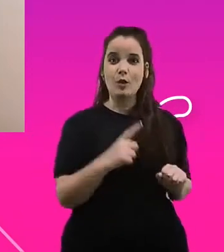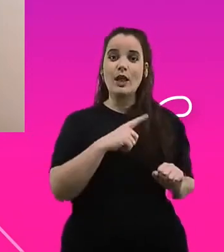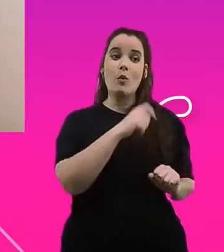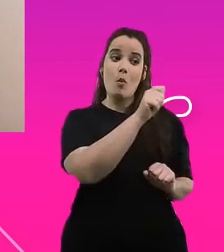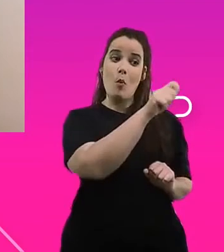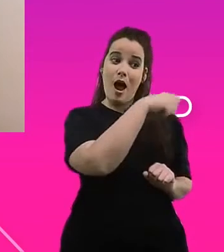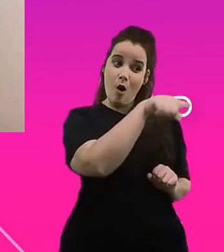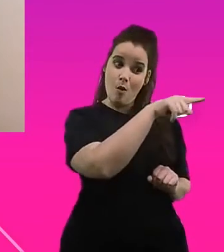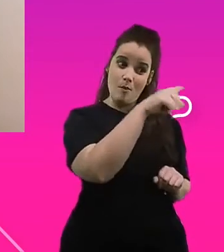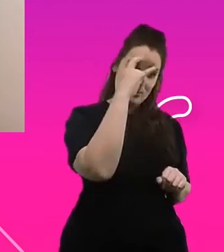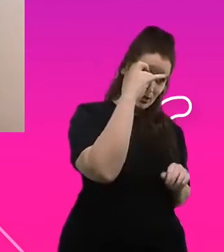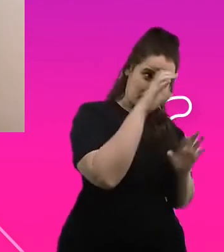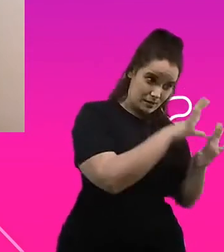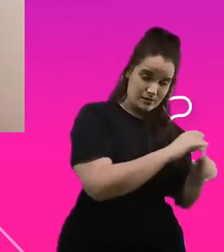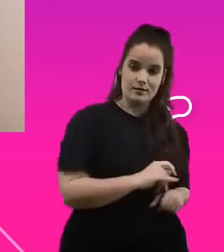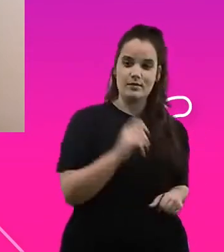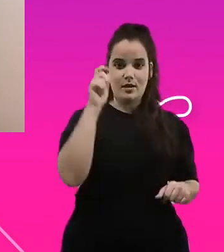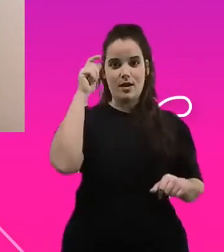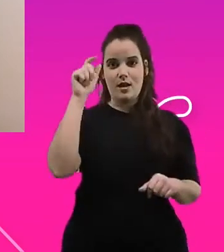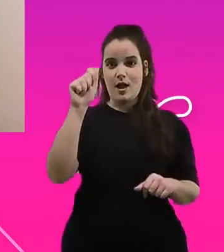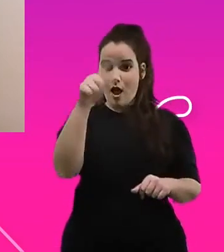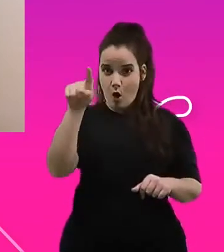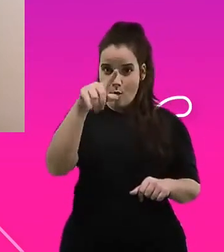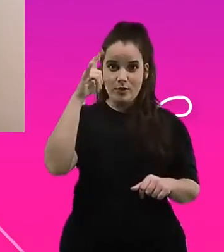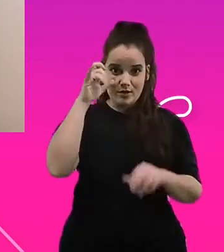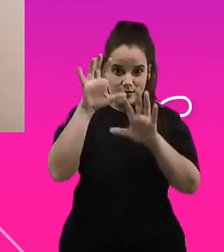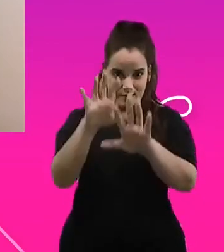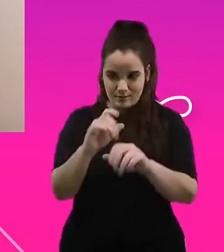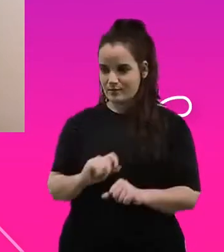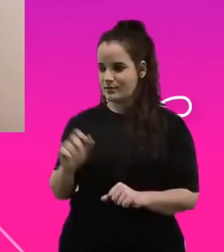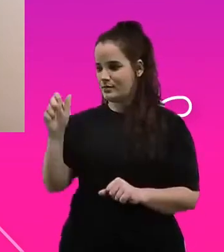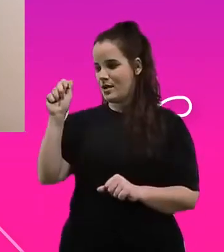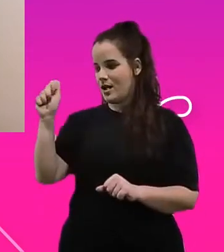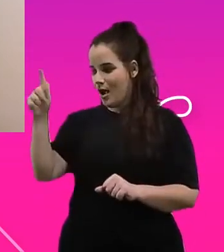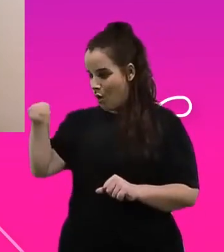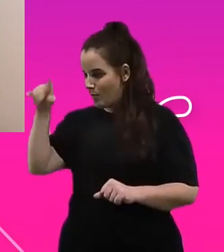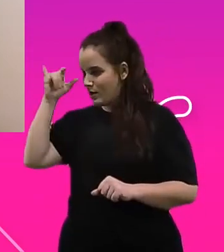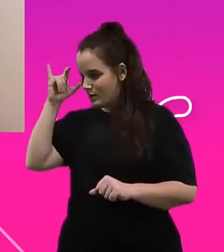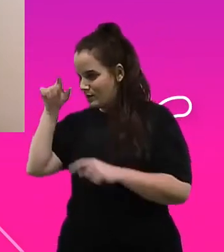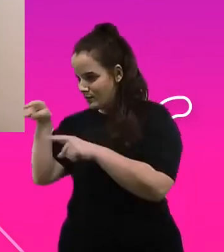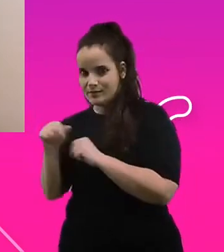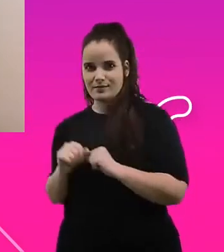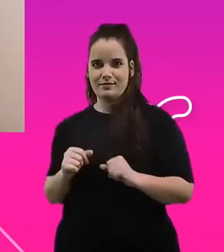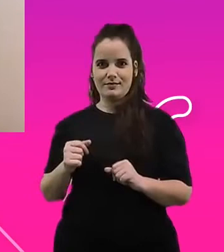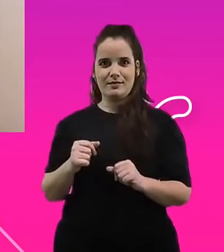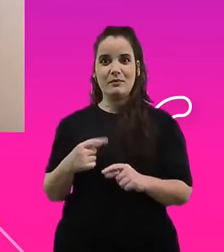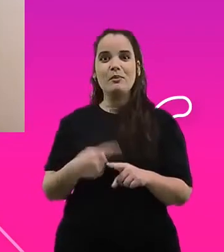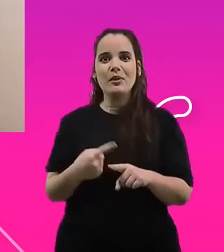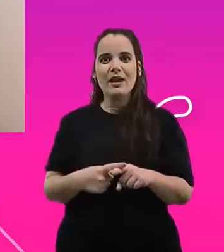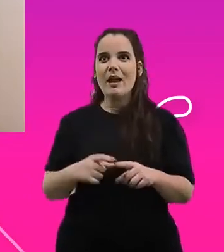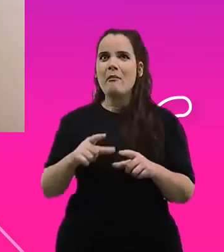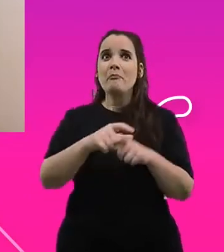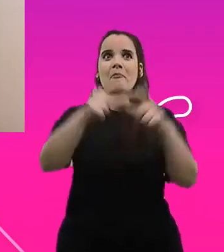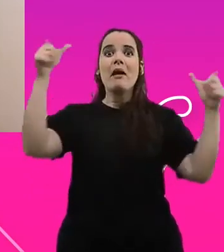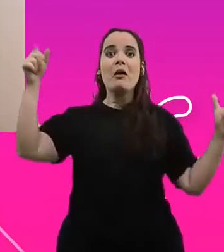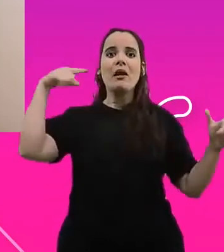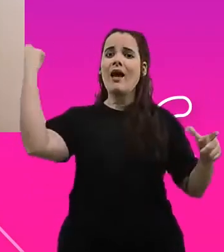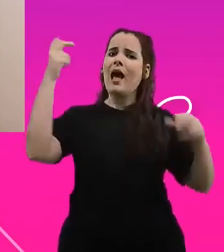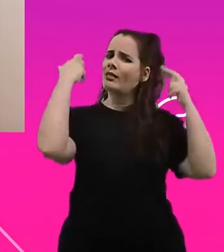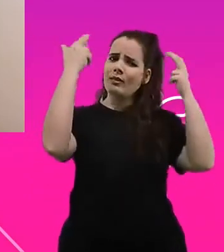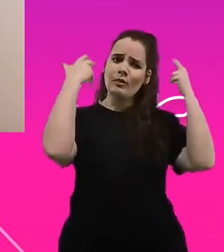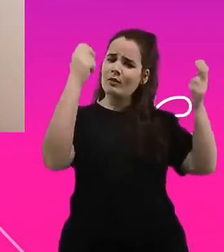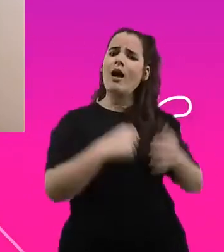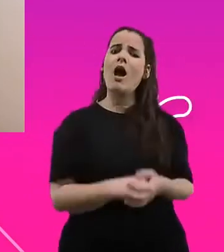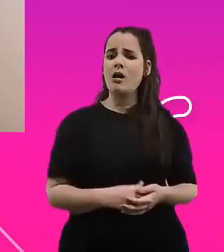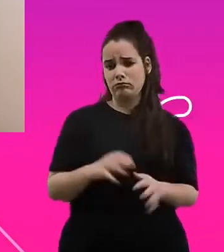lugares. Então, isso, entre várias molecadas que eu conversei e falei, já é muito natural eles entenderem de, tipo, cara,